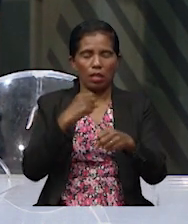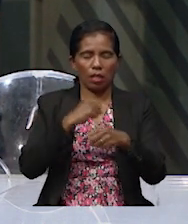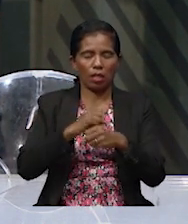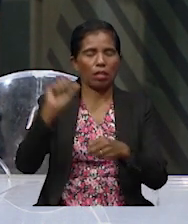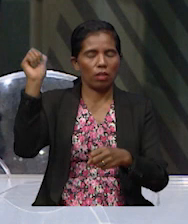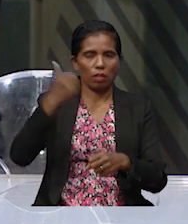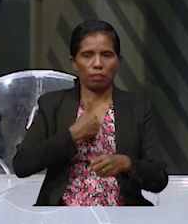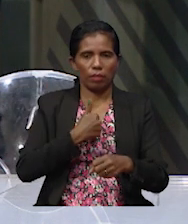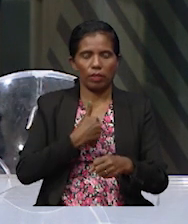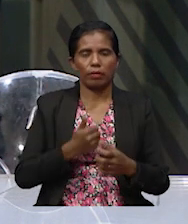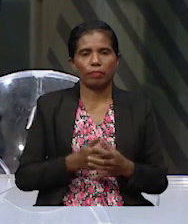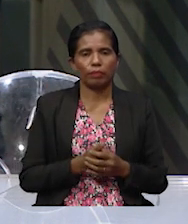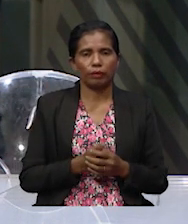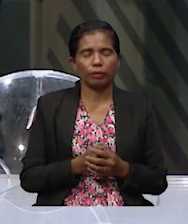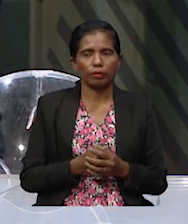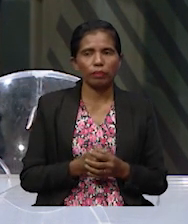volta.